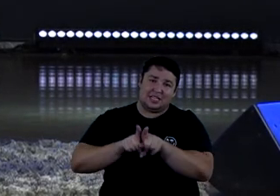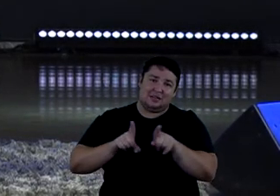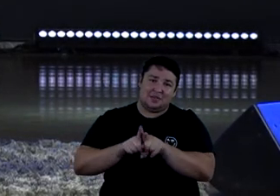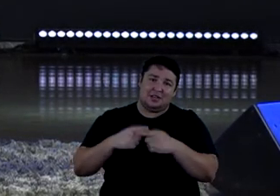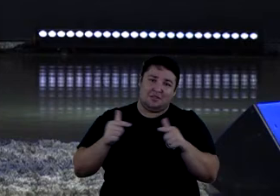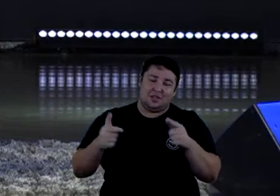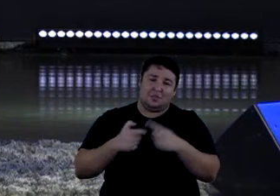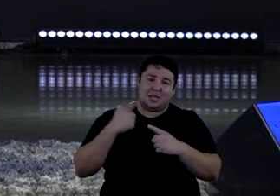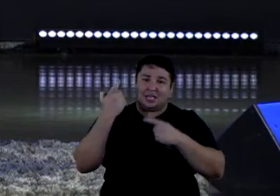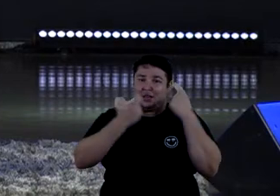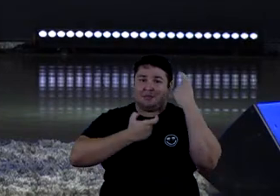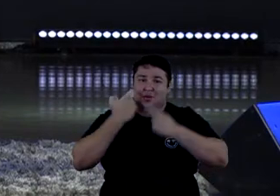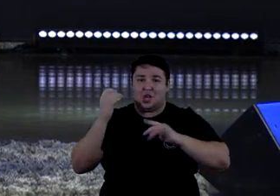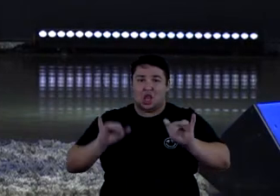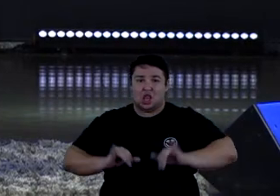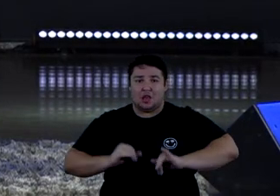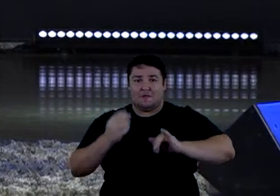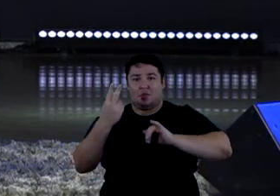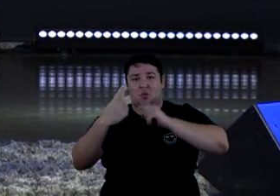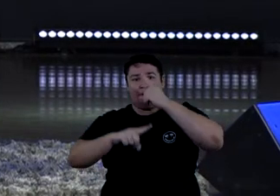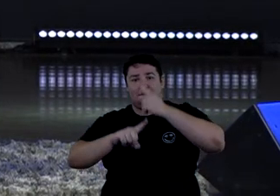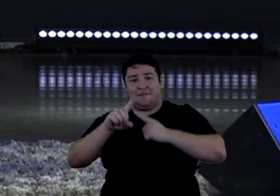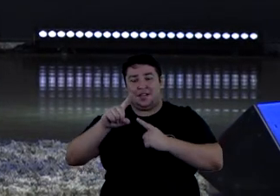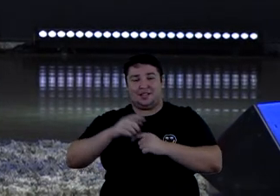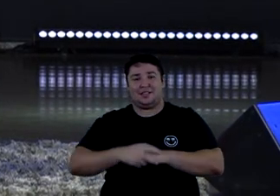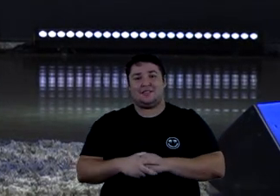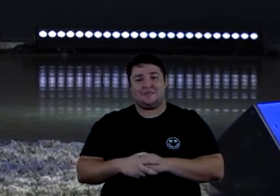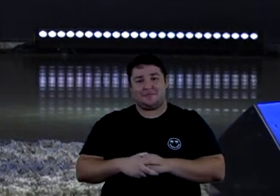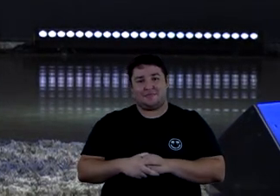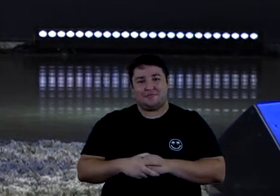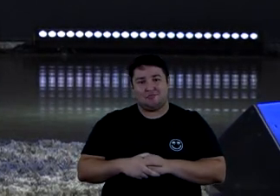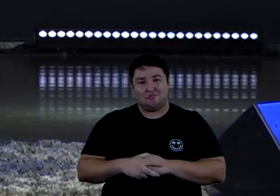se preocupa sofre duas vezes.